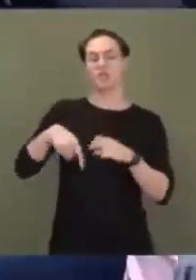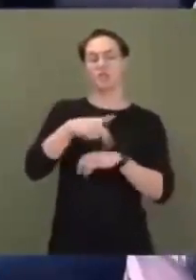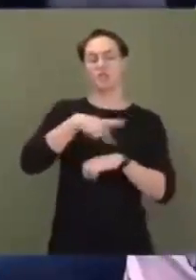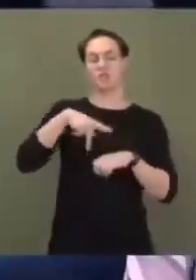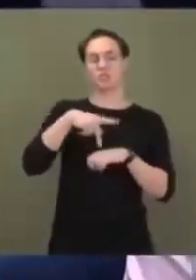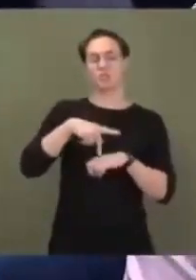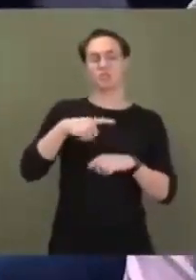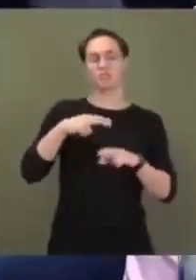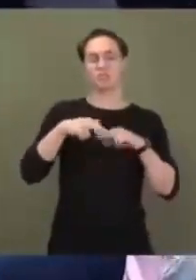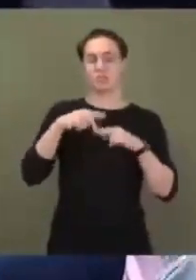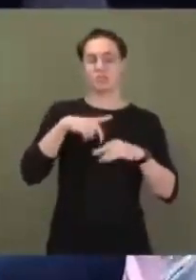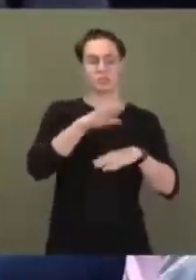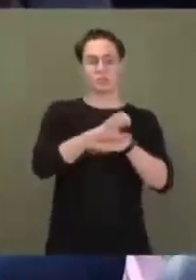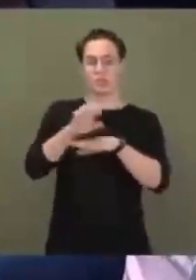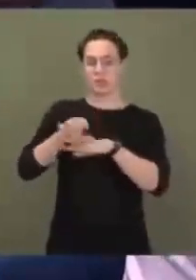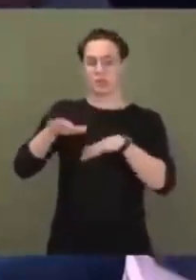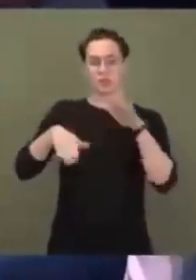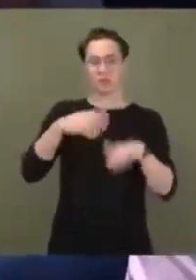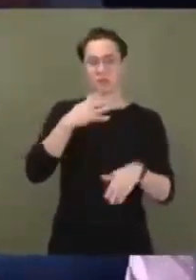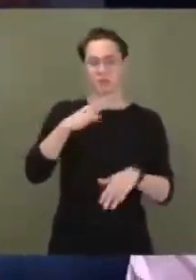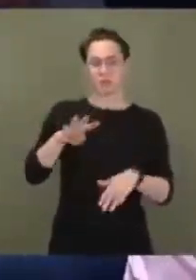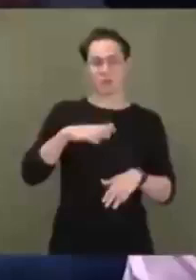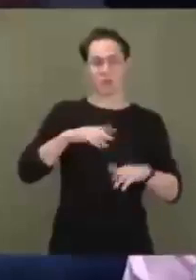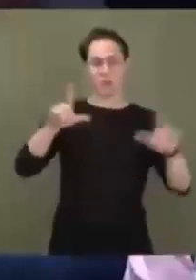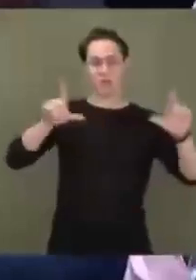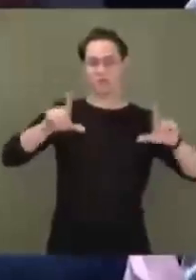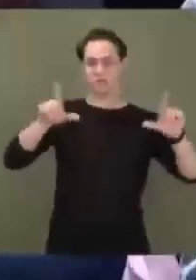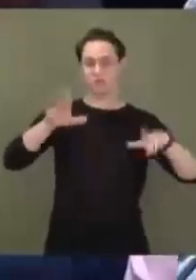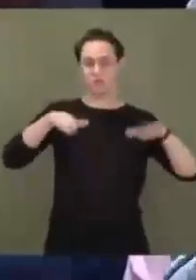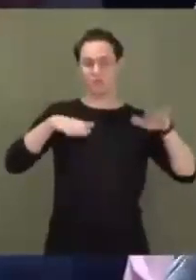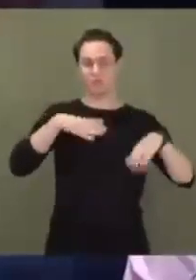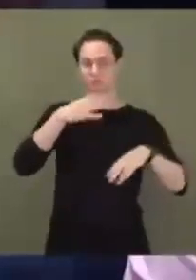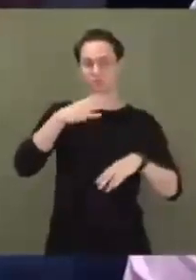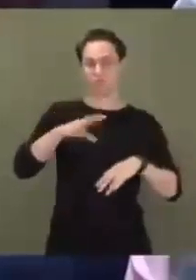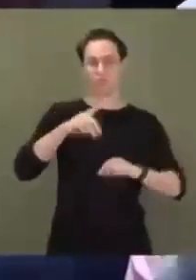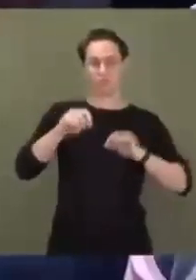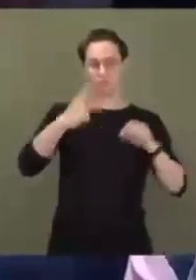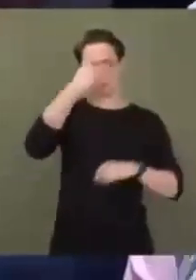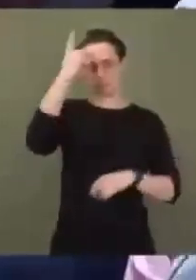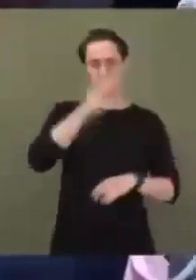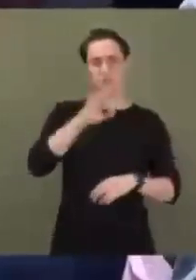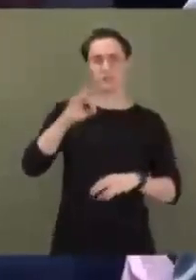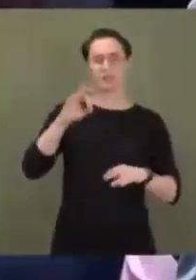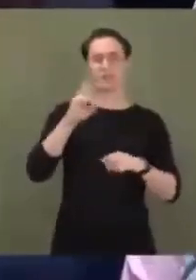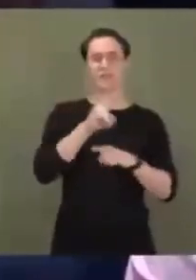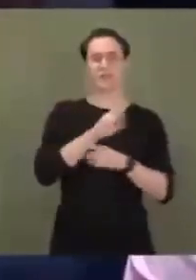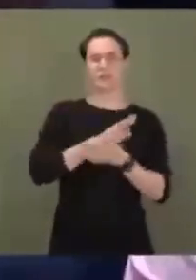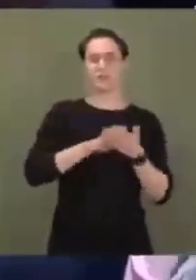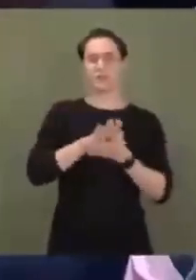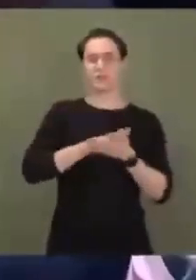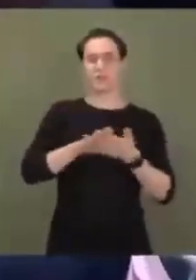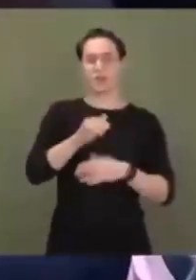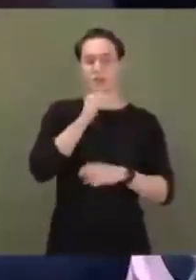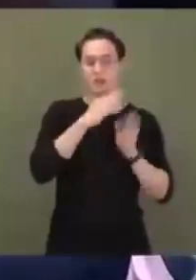de estados desconhecidos, de emissoras desconhecidas, que ninguém as defendeu aqui? Eu dou exemplo